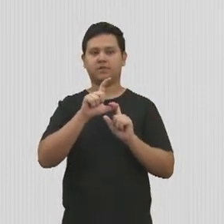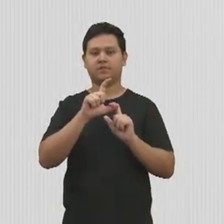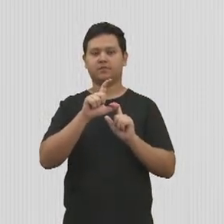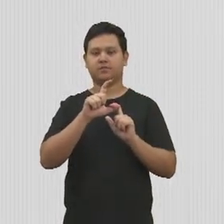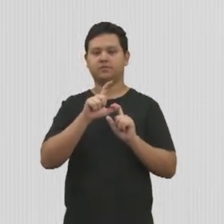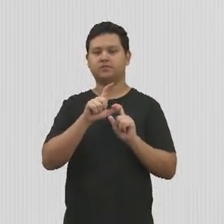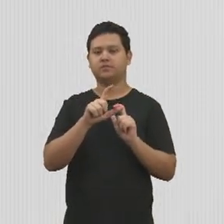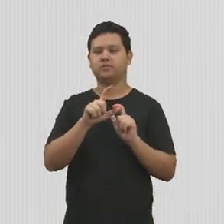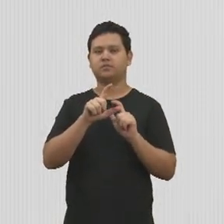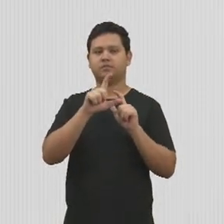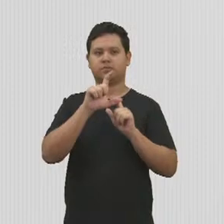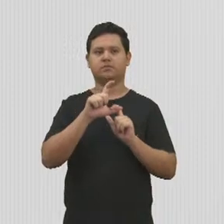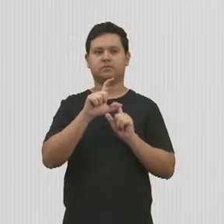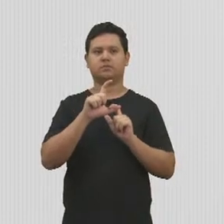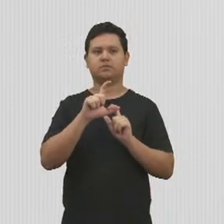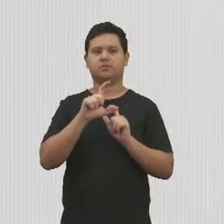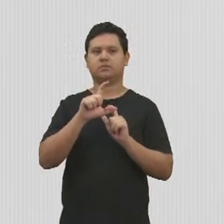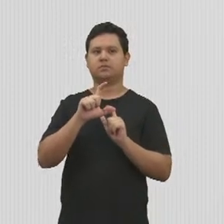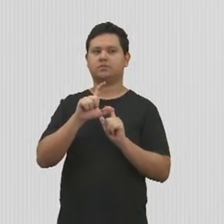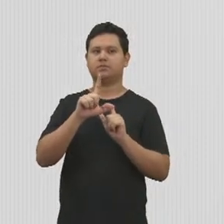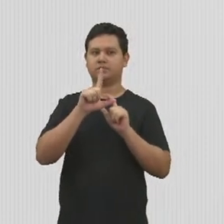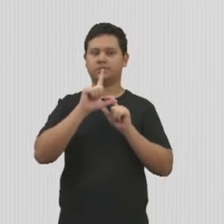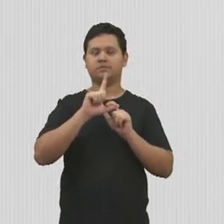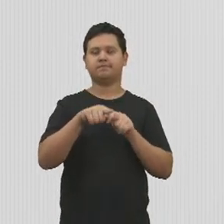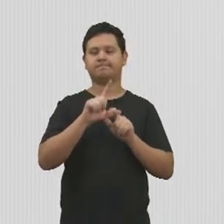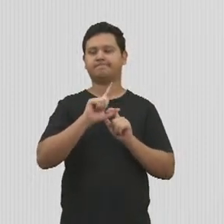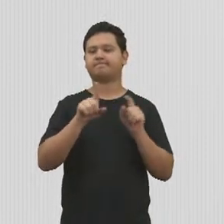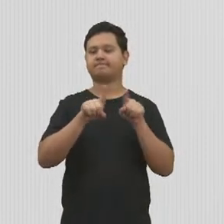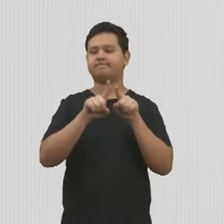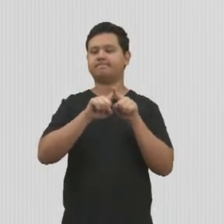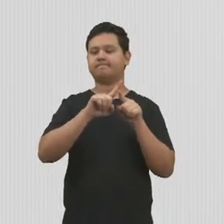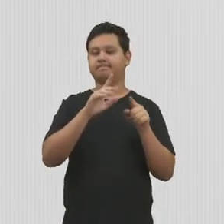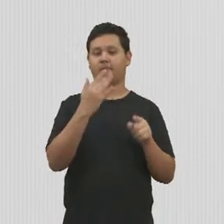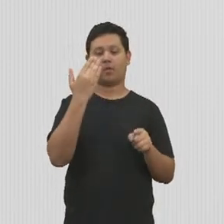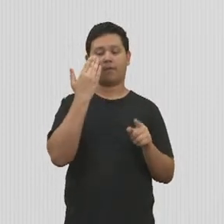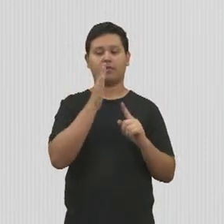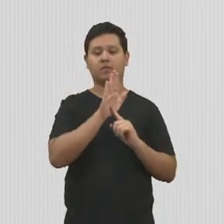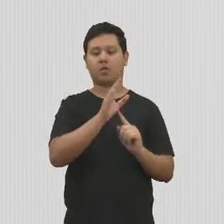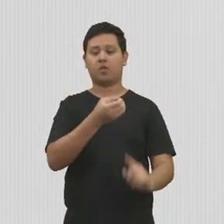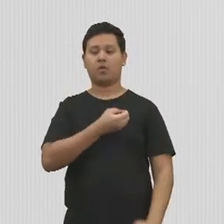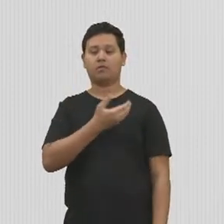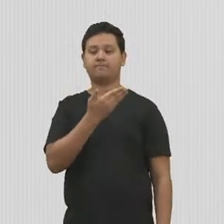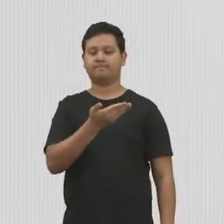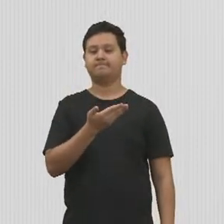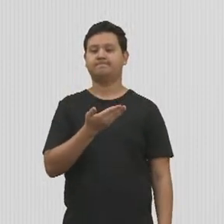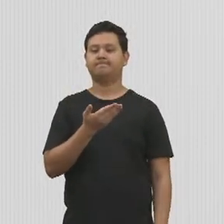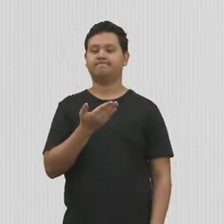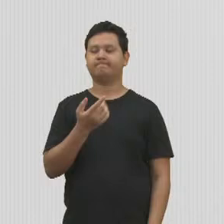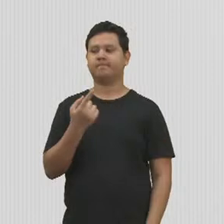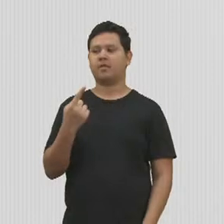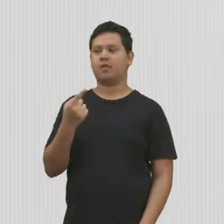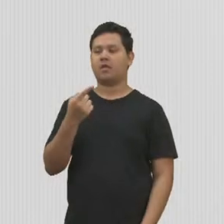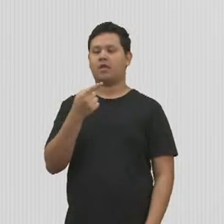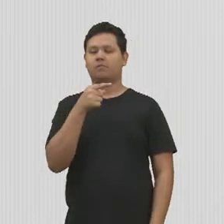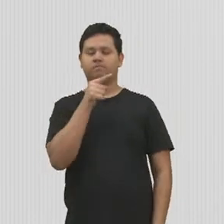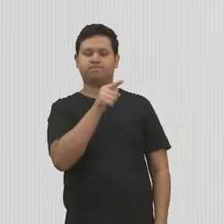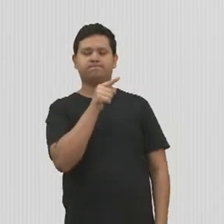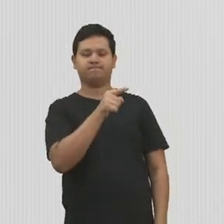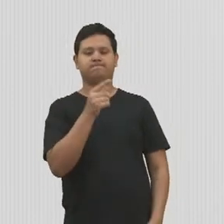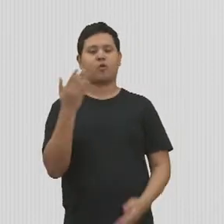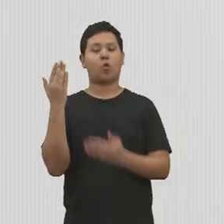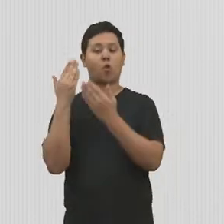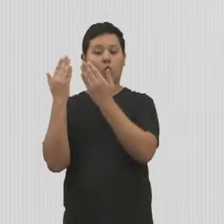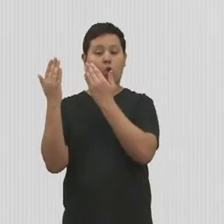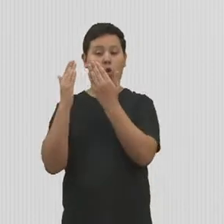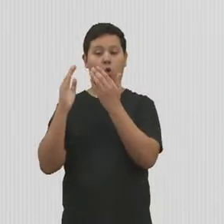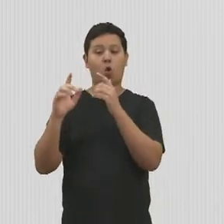que ela traz toda a dívida de longo prazo do município, o estoque da dívida, E quando a gente compara essa dívida, a gente